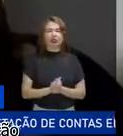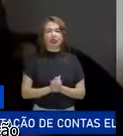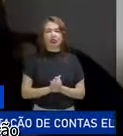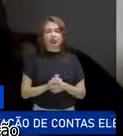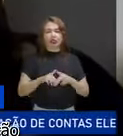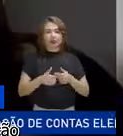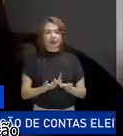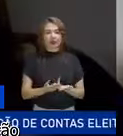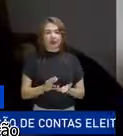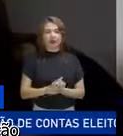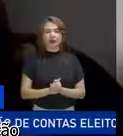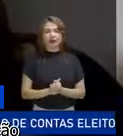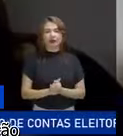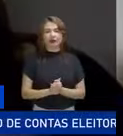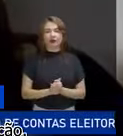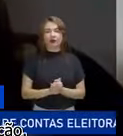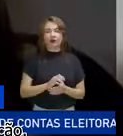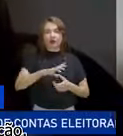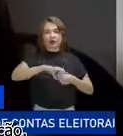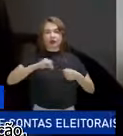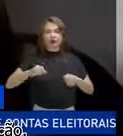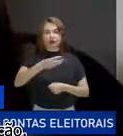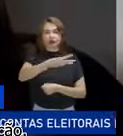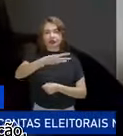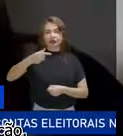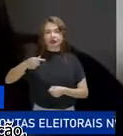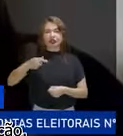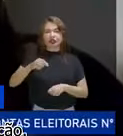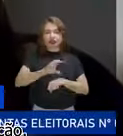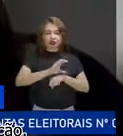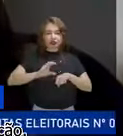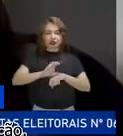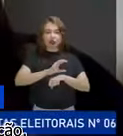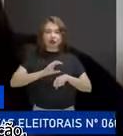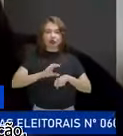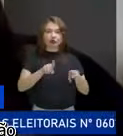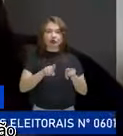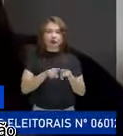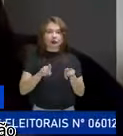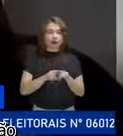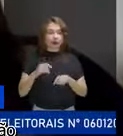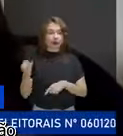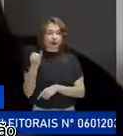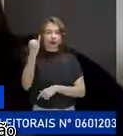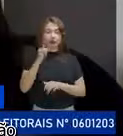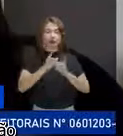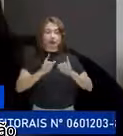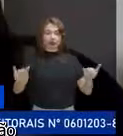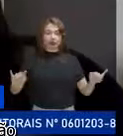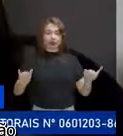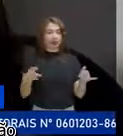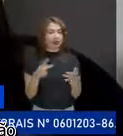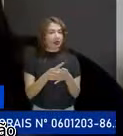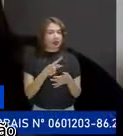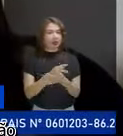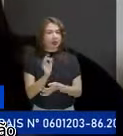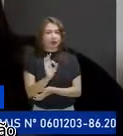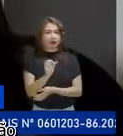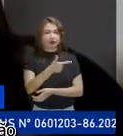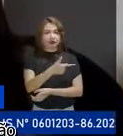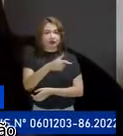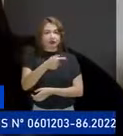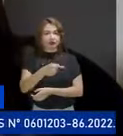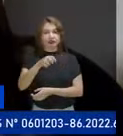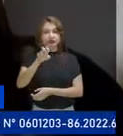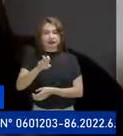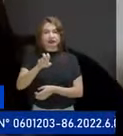manifestação em relação à aplicação do artigo 37 da Constituição. Então, destaca-se, portanto, que não há violação ao artigo